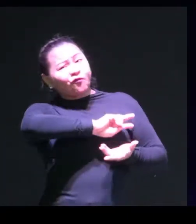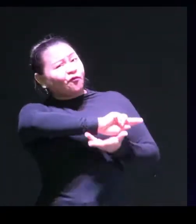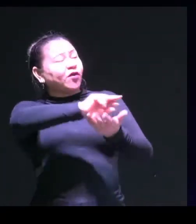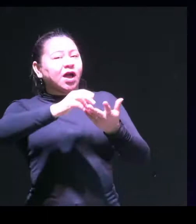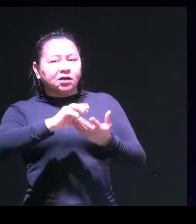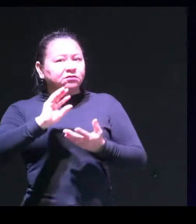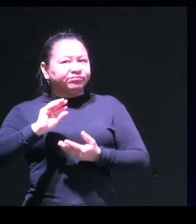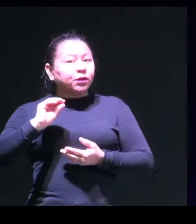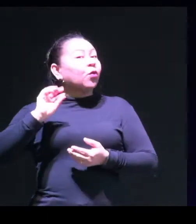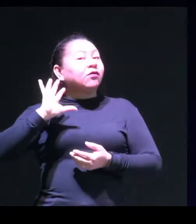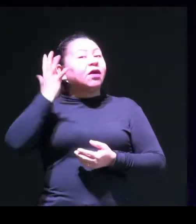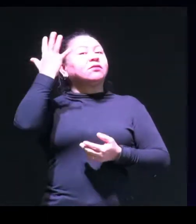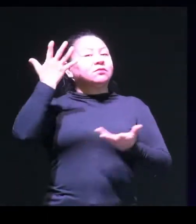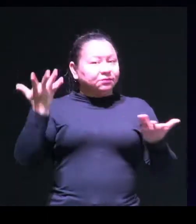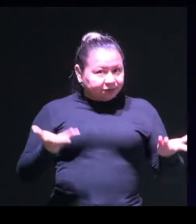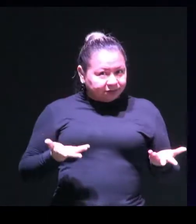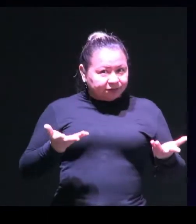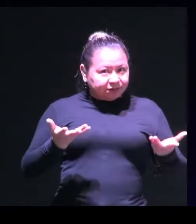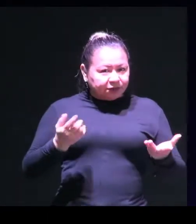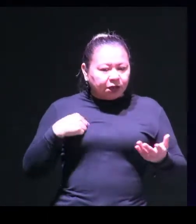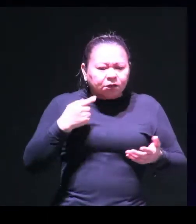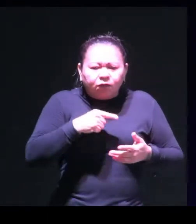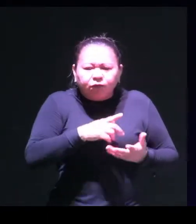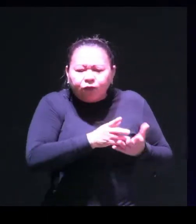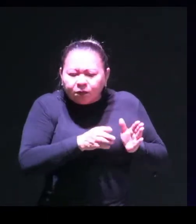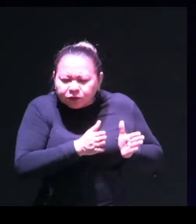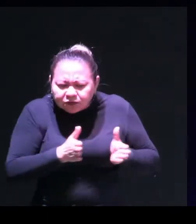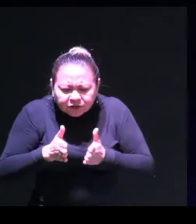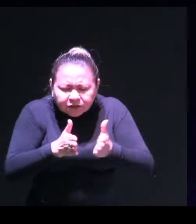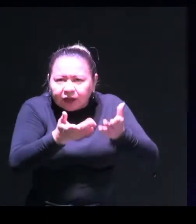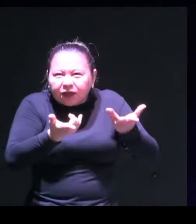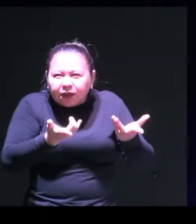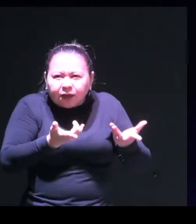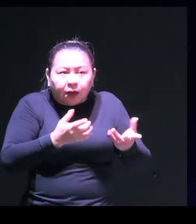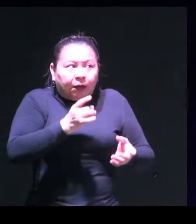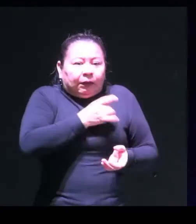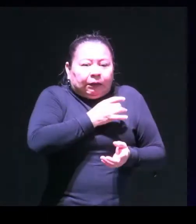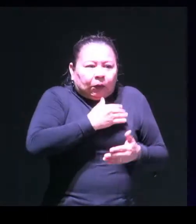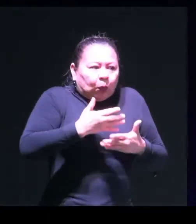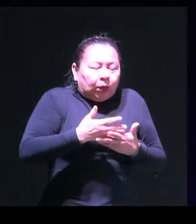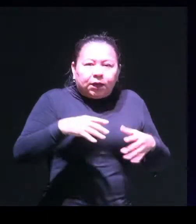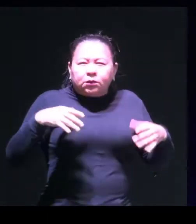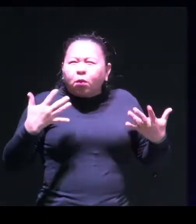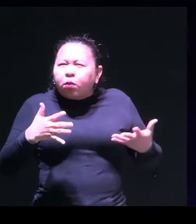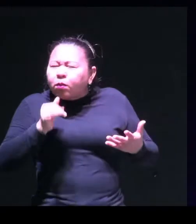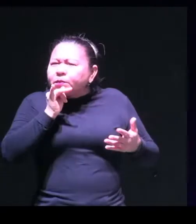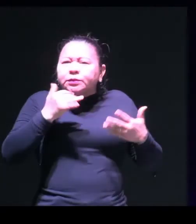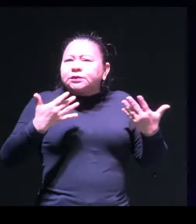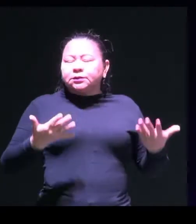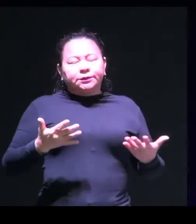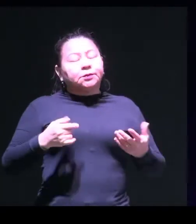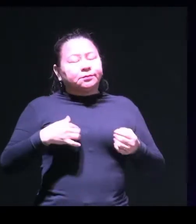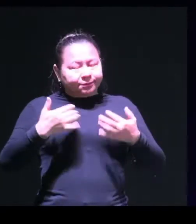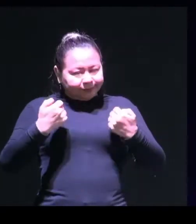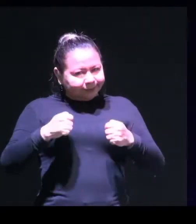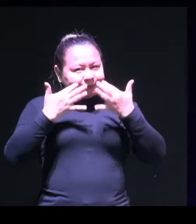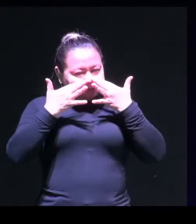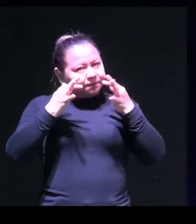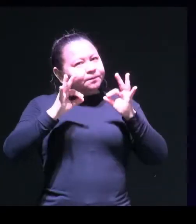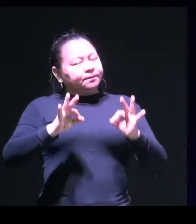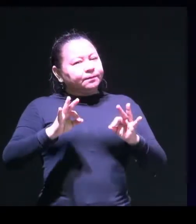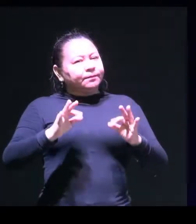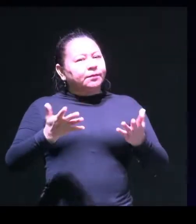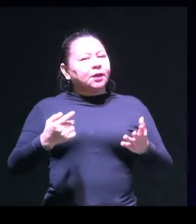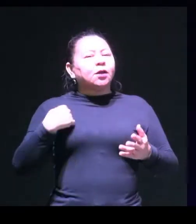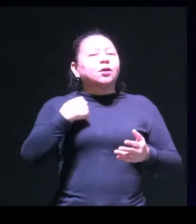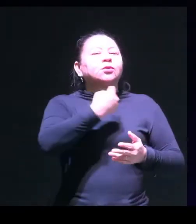lemos acima fala tudo isso. Nós não estamos nas trevas, nós não precisamos ficar com medo, mas precisamos estar atentos.